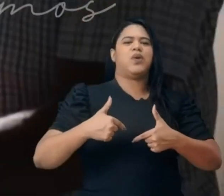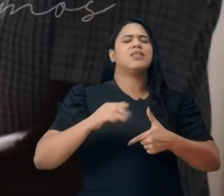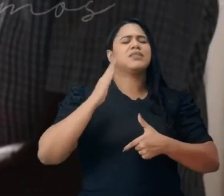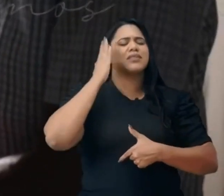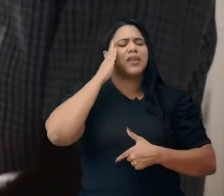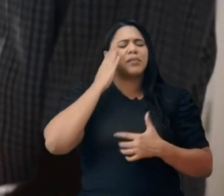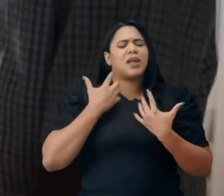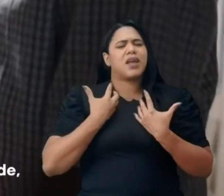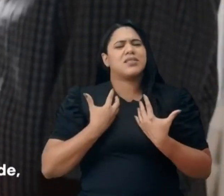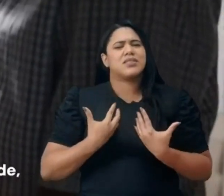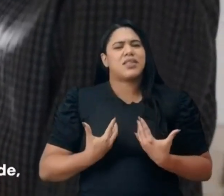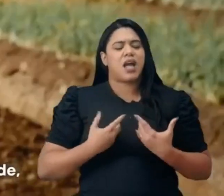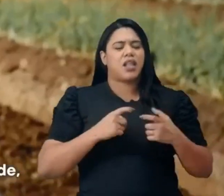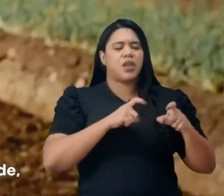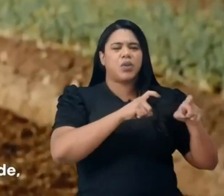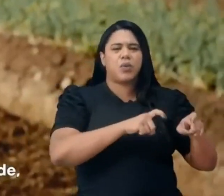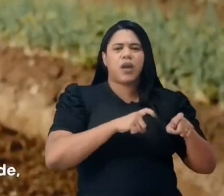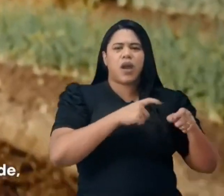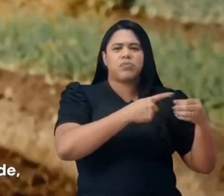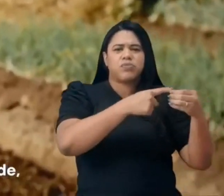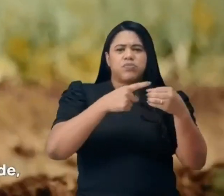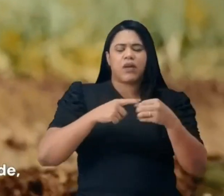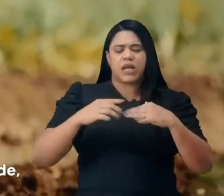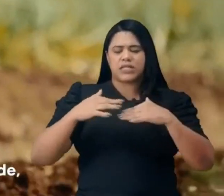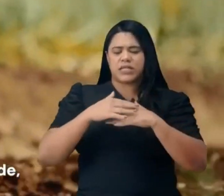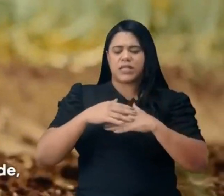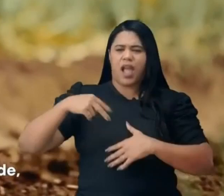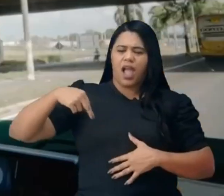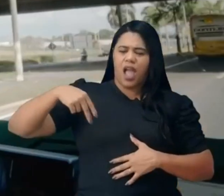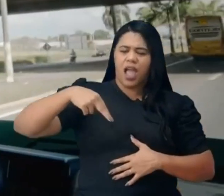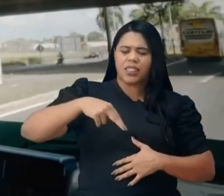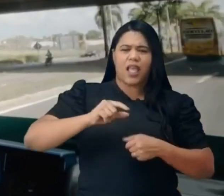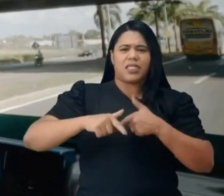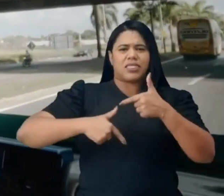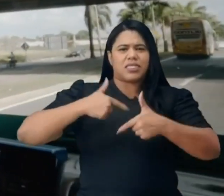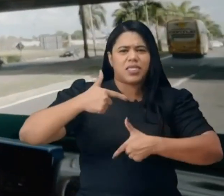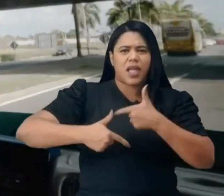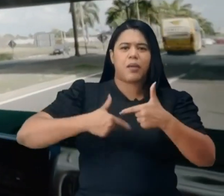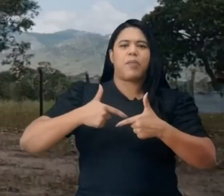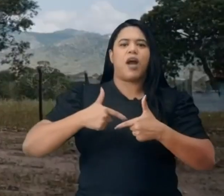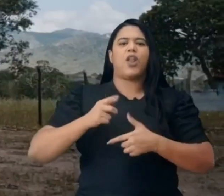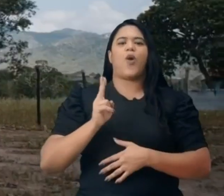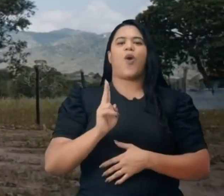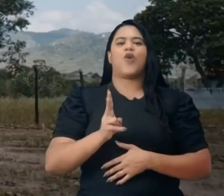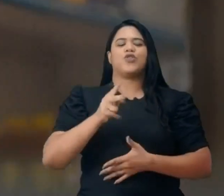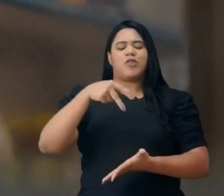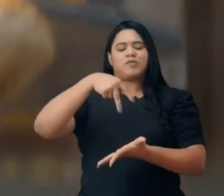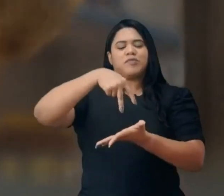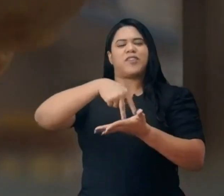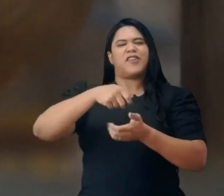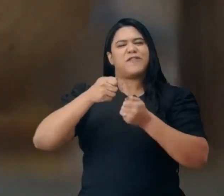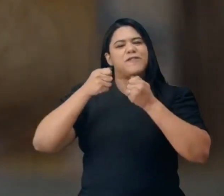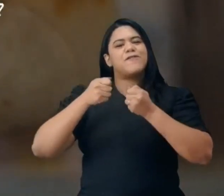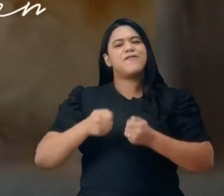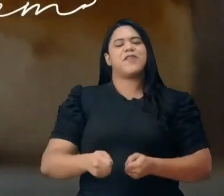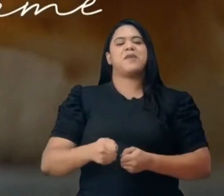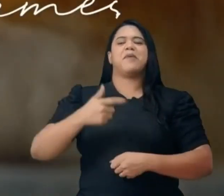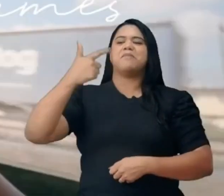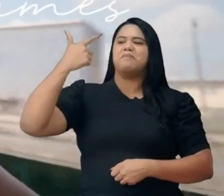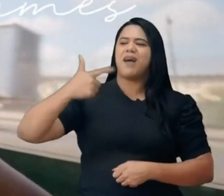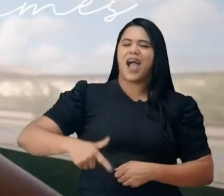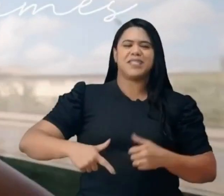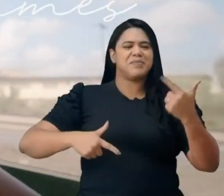Somos aqueles que, mesmo cansados, no campo ou na cidade, com o pé na terra, mão na massa, seguimos